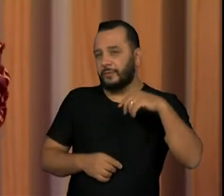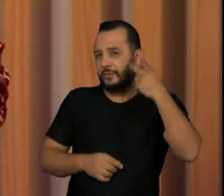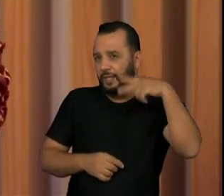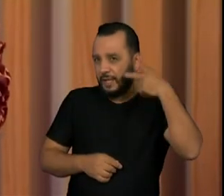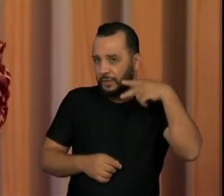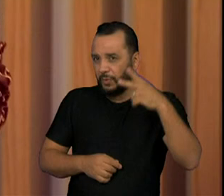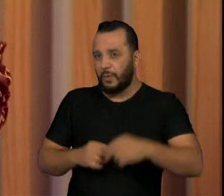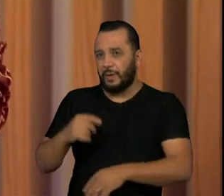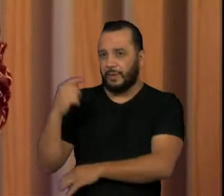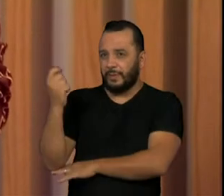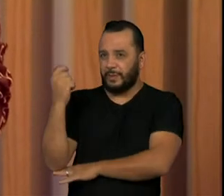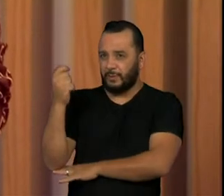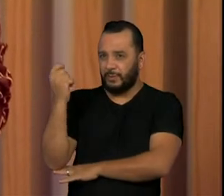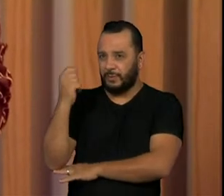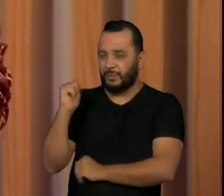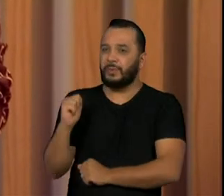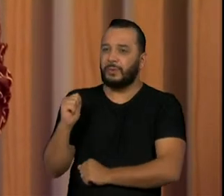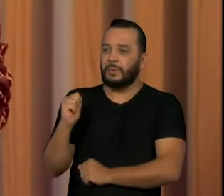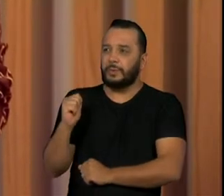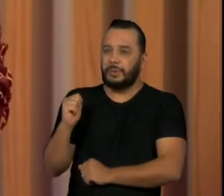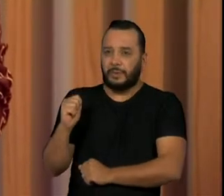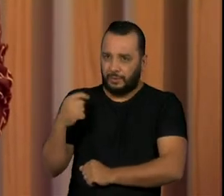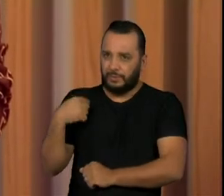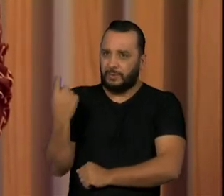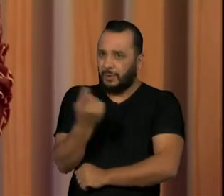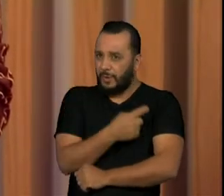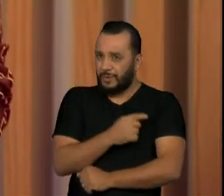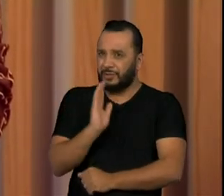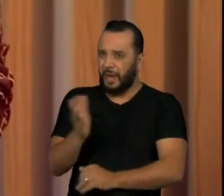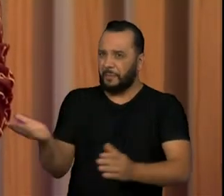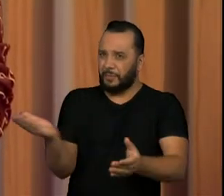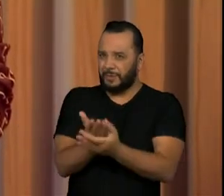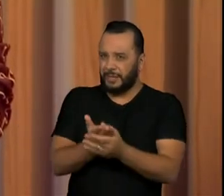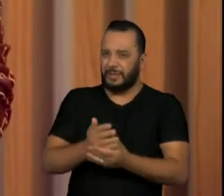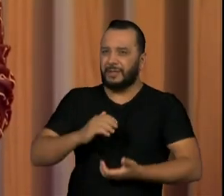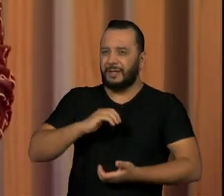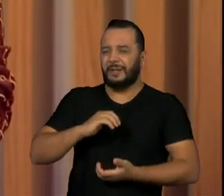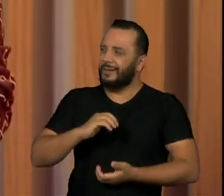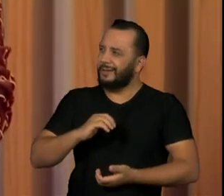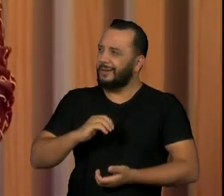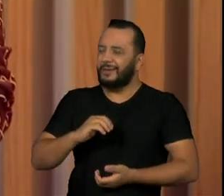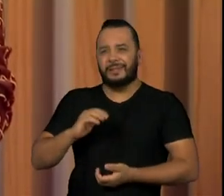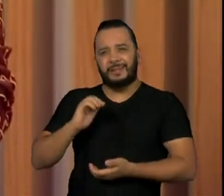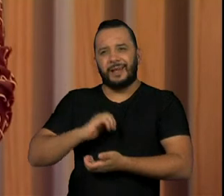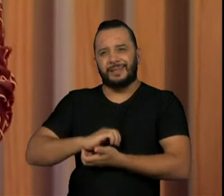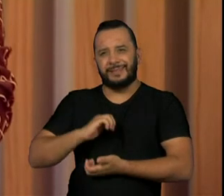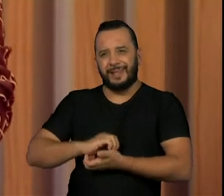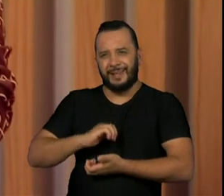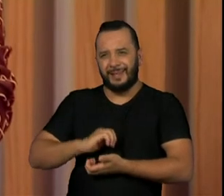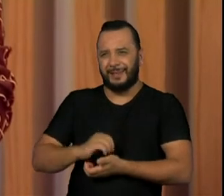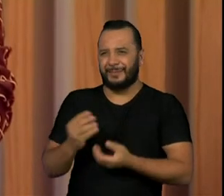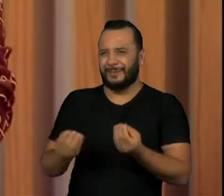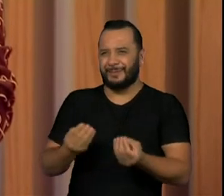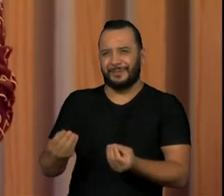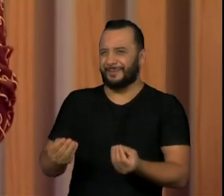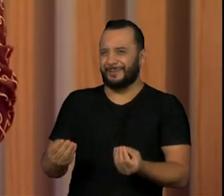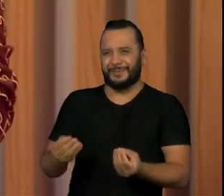Sul, nós fomos parar no STF, no Supremo Tribunal